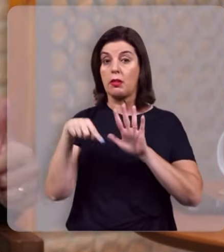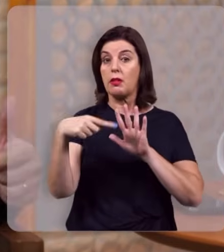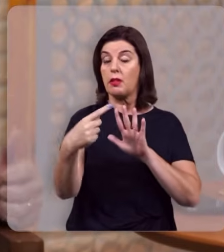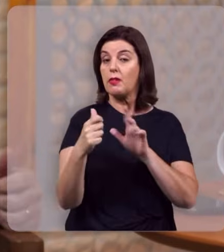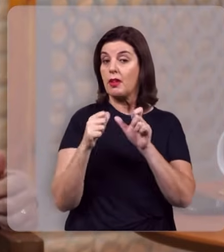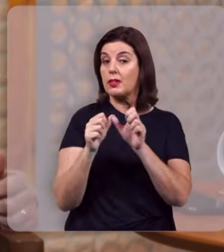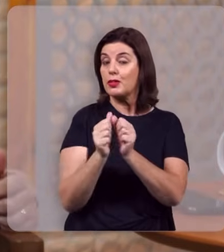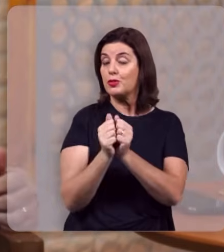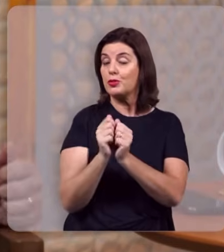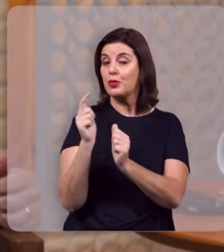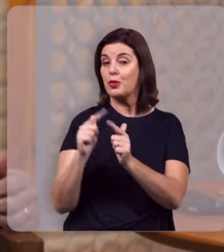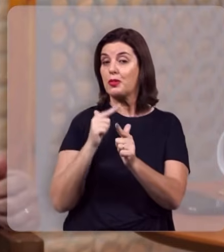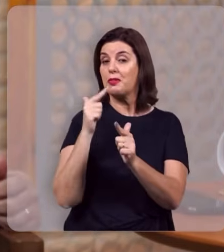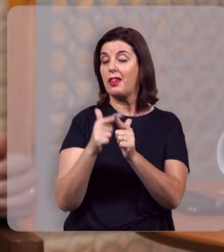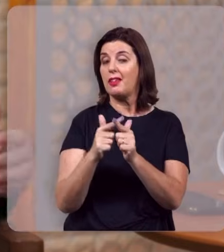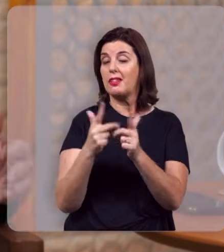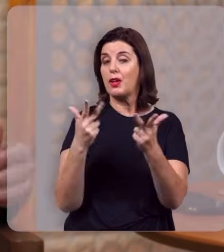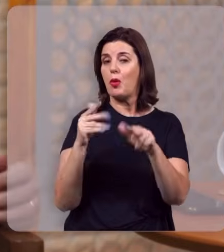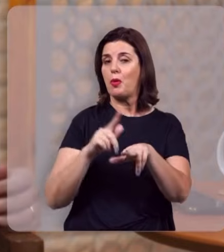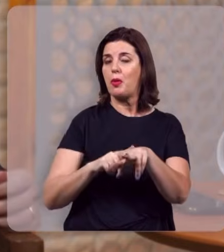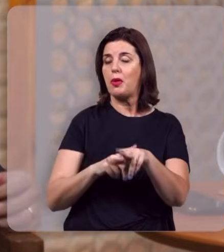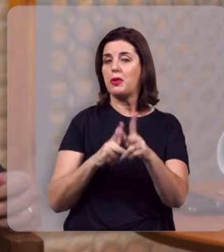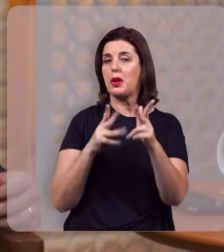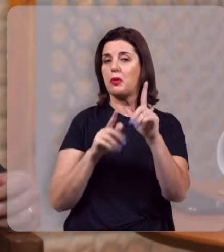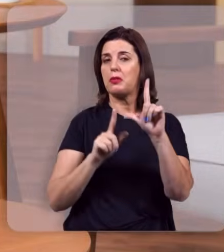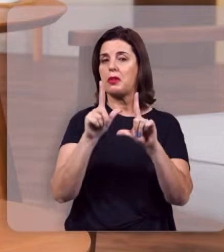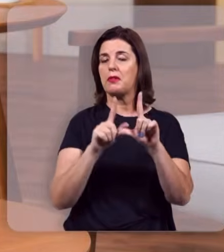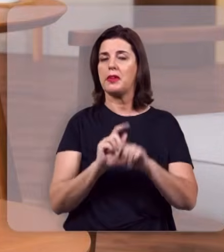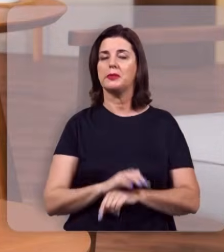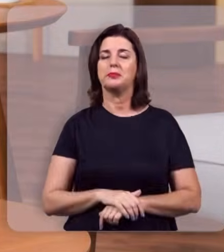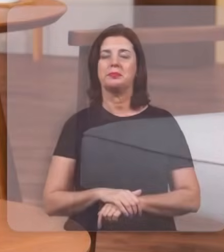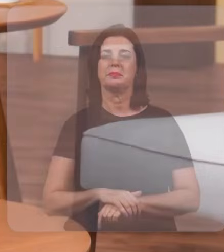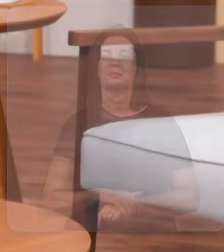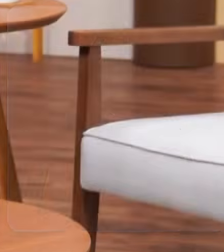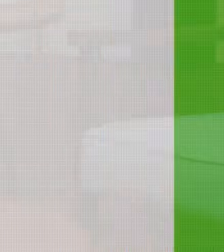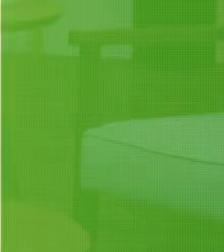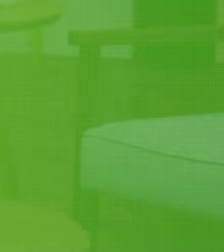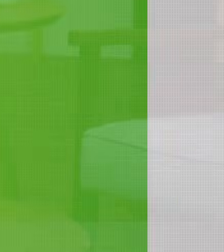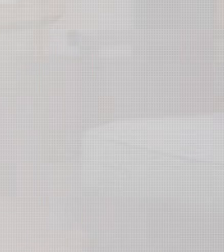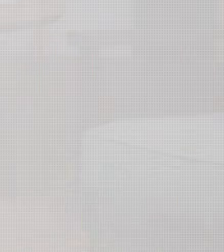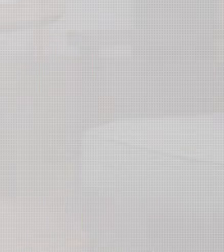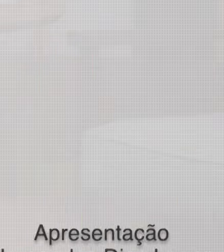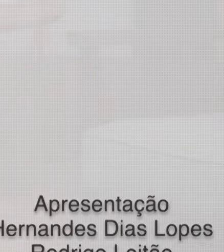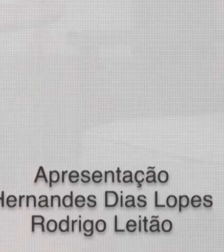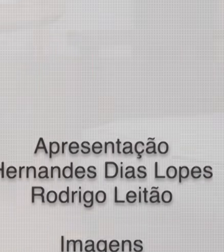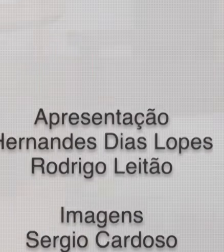50. Na semana que vem estaremos de volta, nesse mesmo horário e nesse mesmo canal.